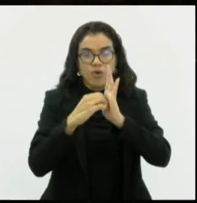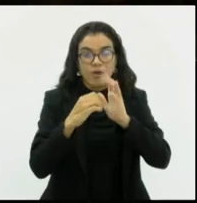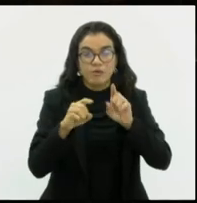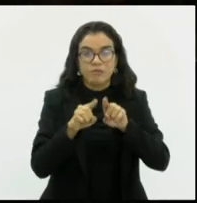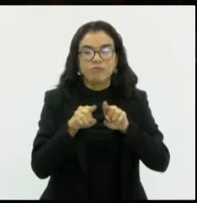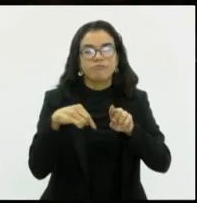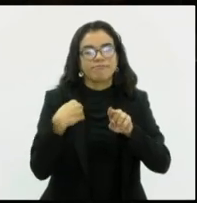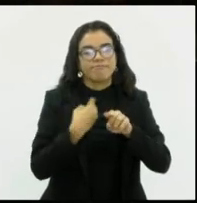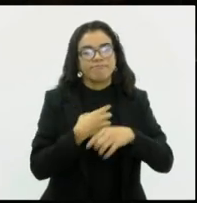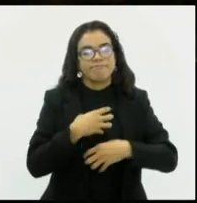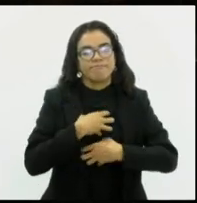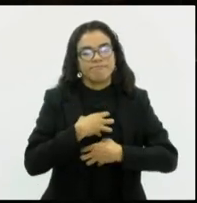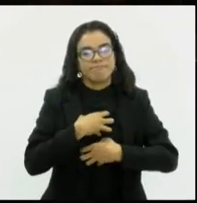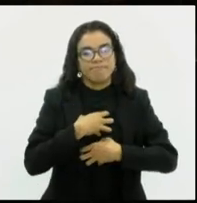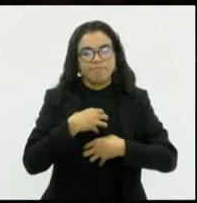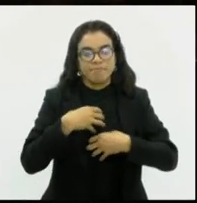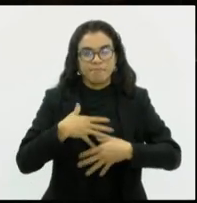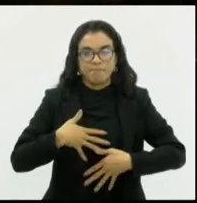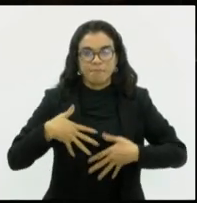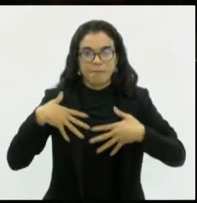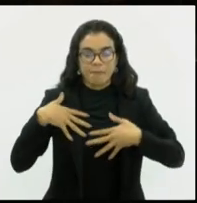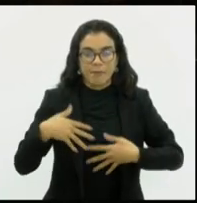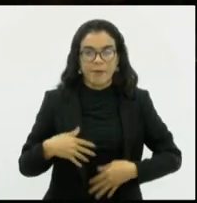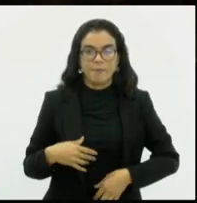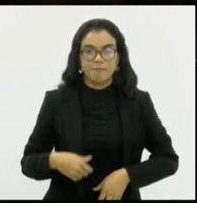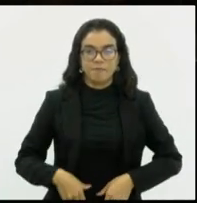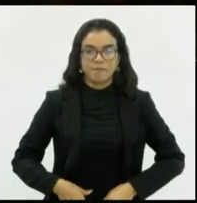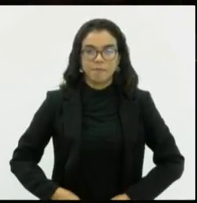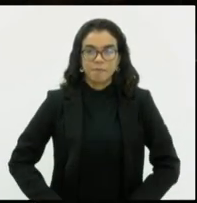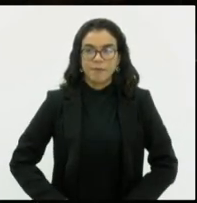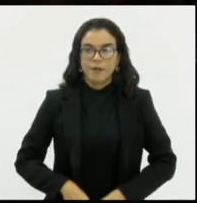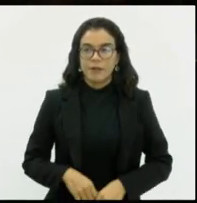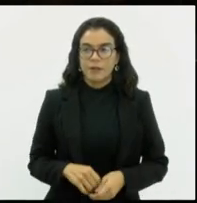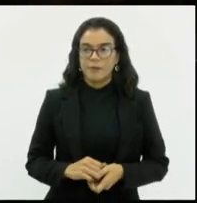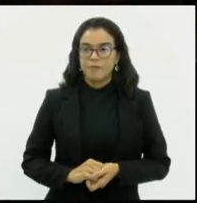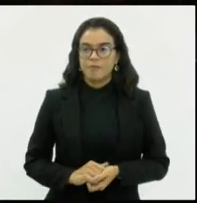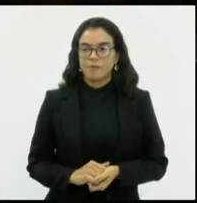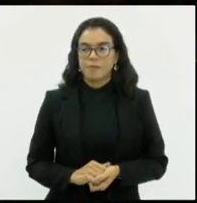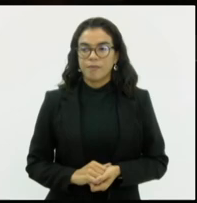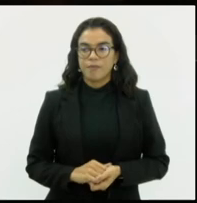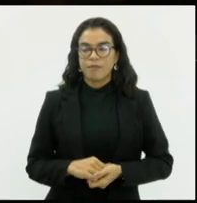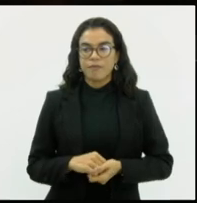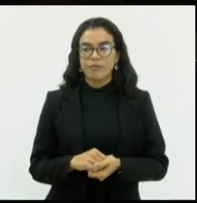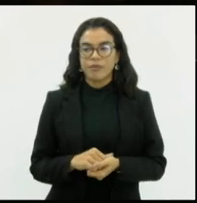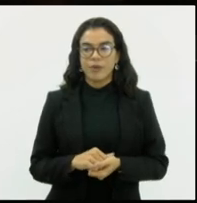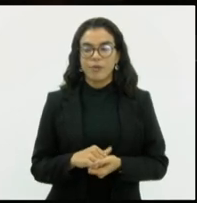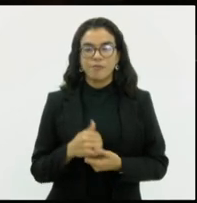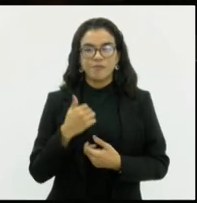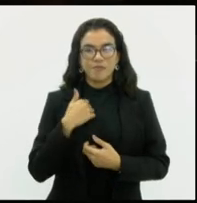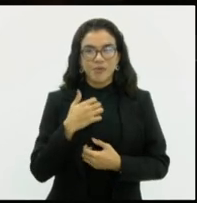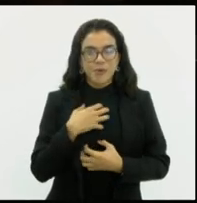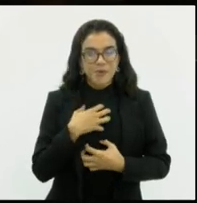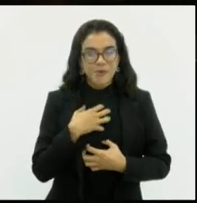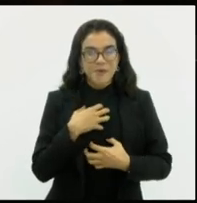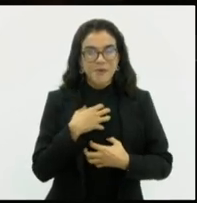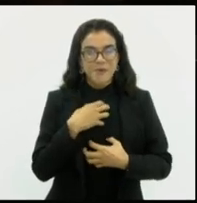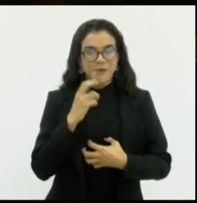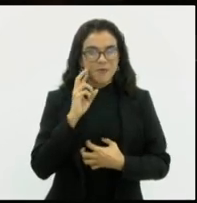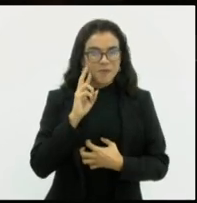muito agradecida. Reafirmar meu compromisso com todos vocês. Quando eu vi